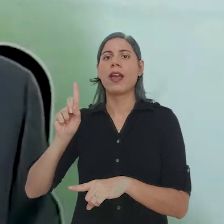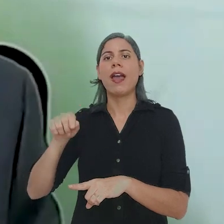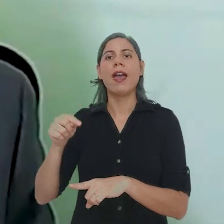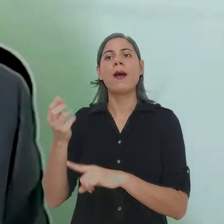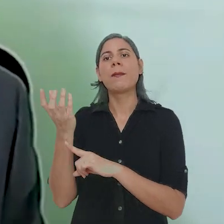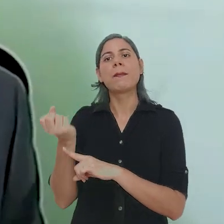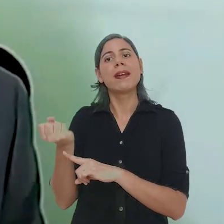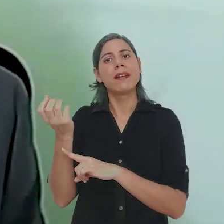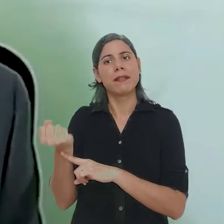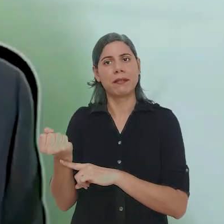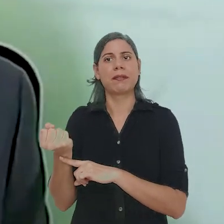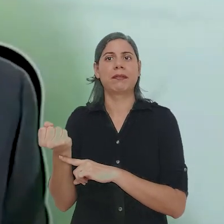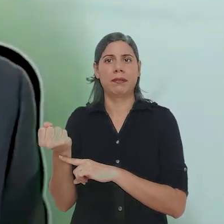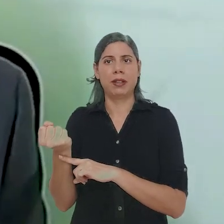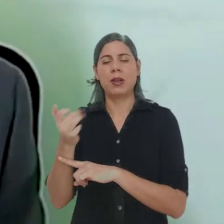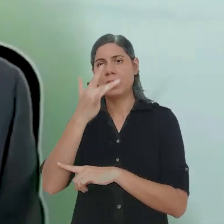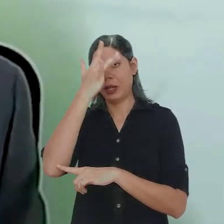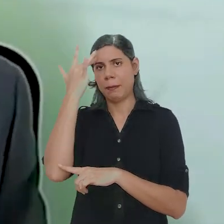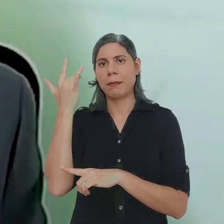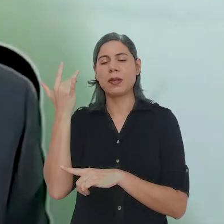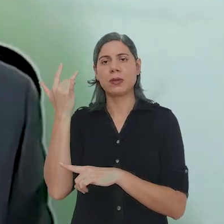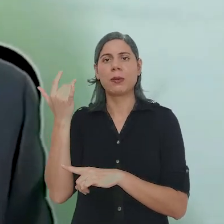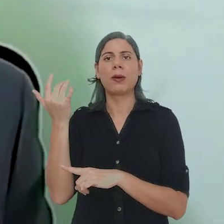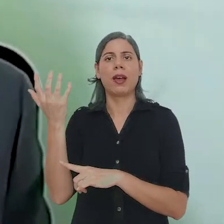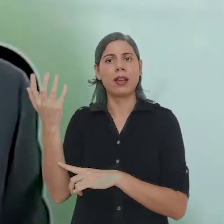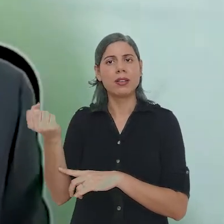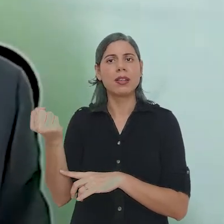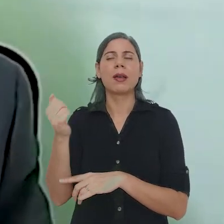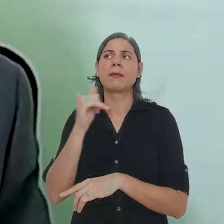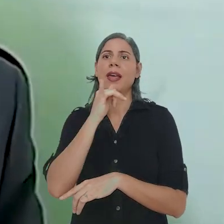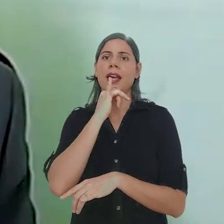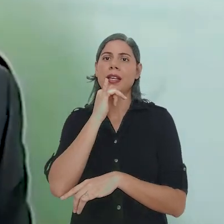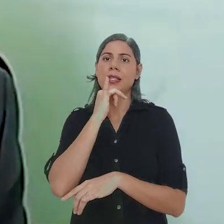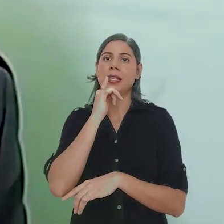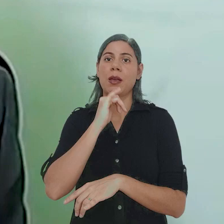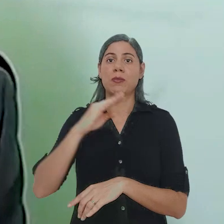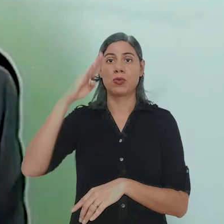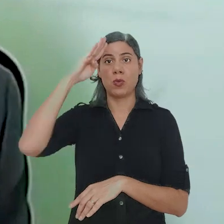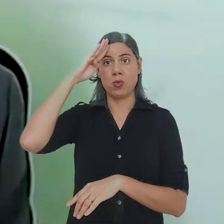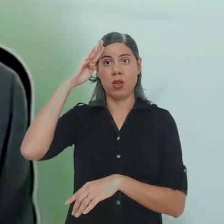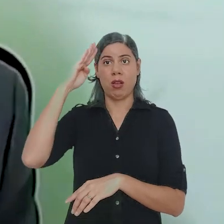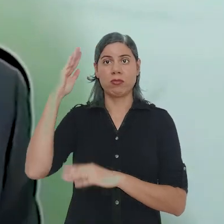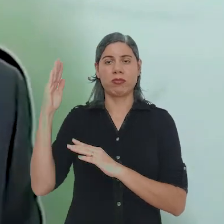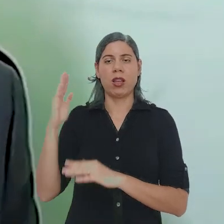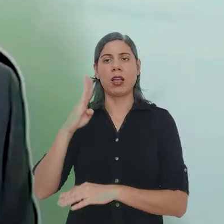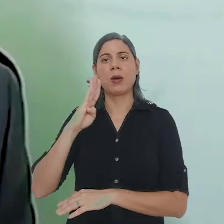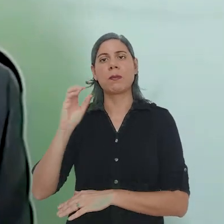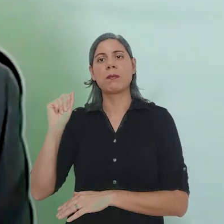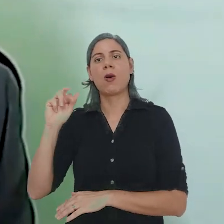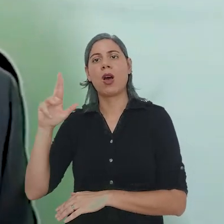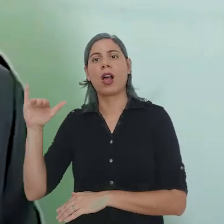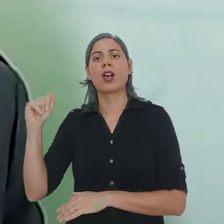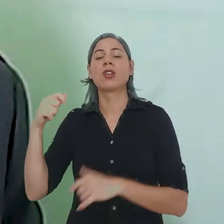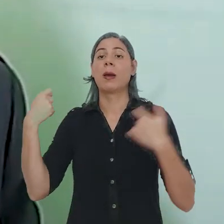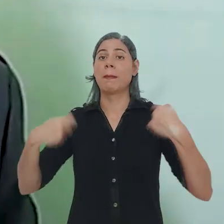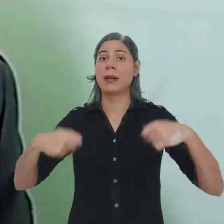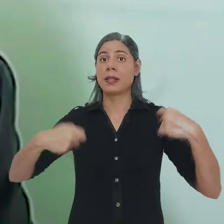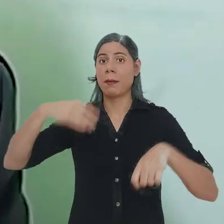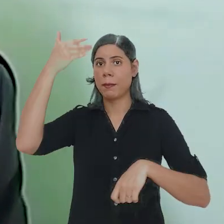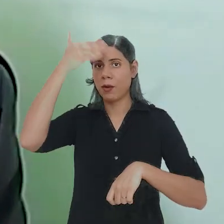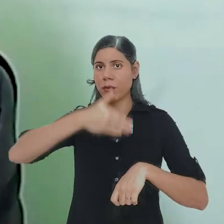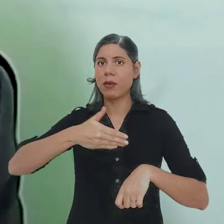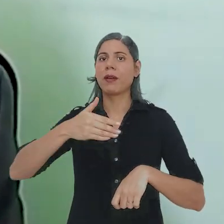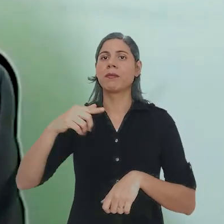de prestação continuada, que é o quê? Pessoas que são, no caso, os soldados da borracha, eles têm que provar que eles